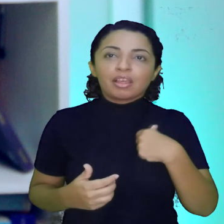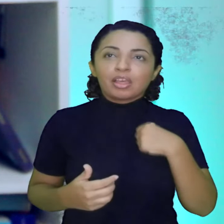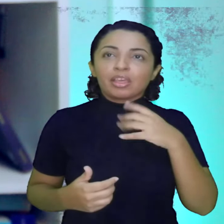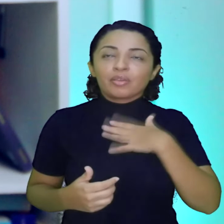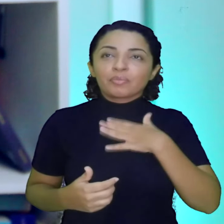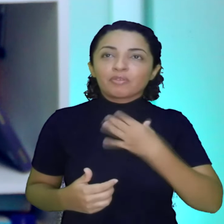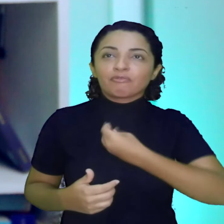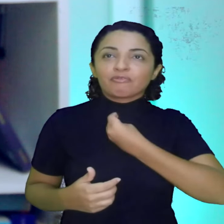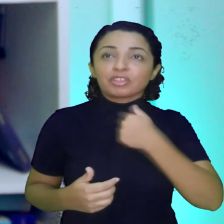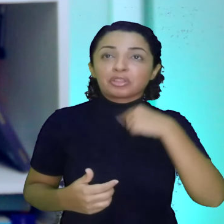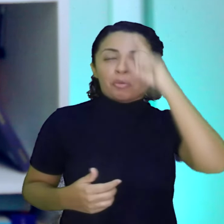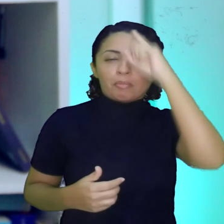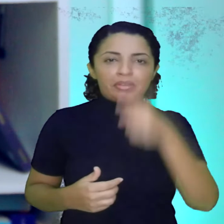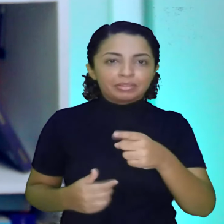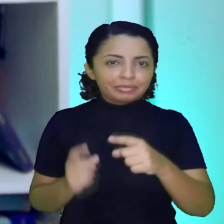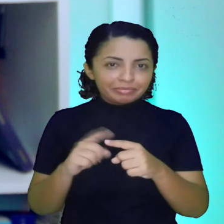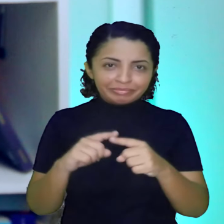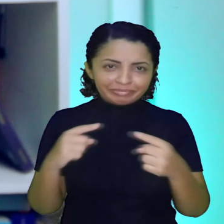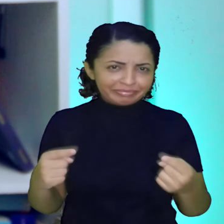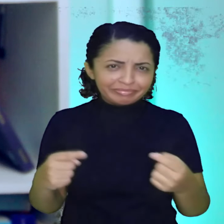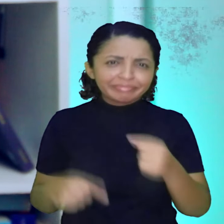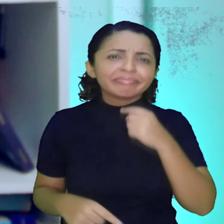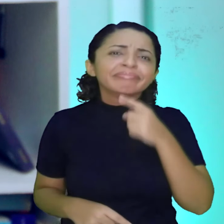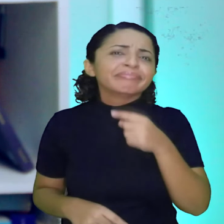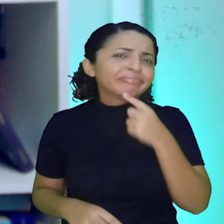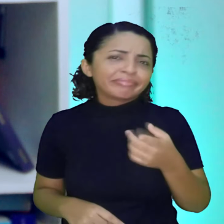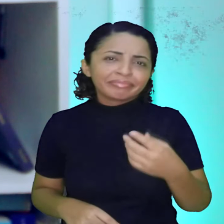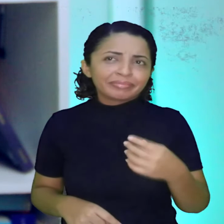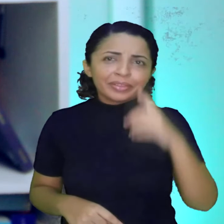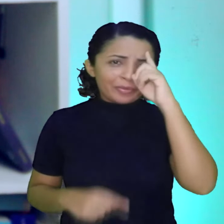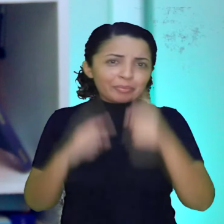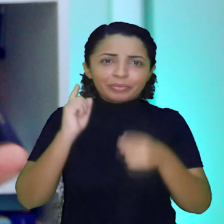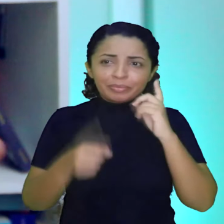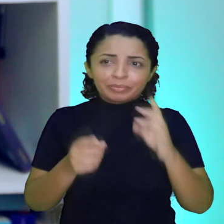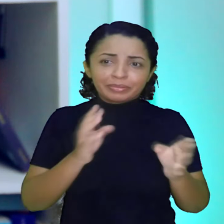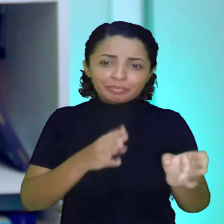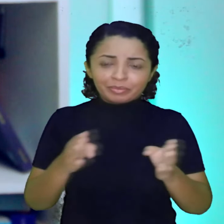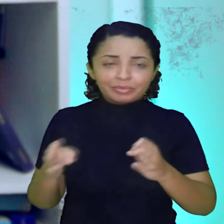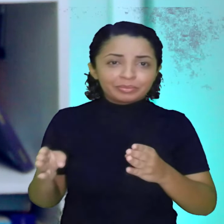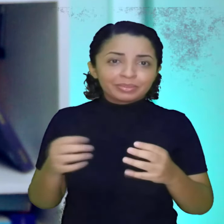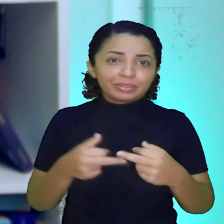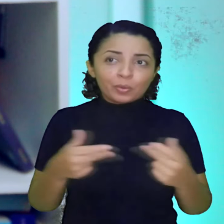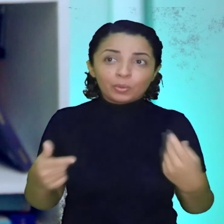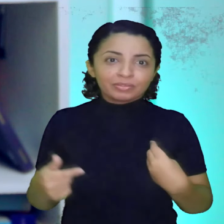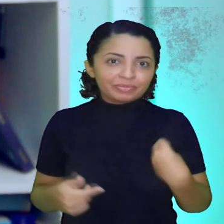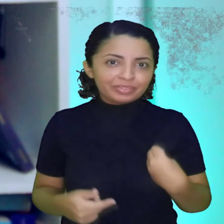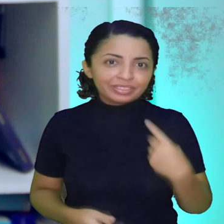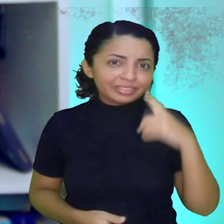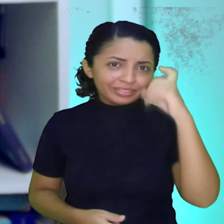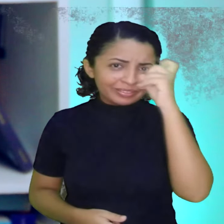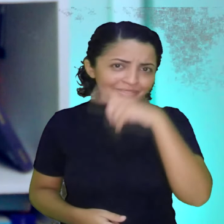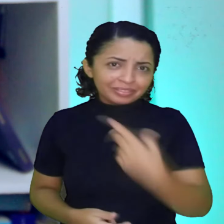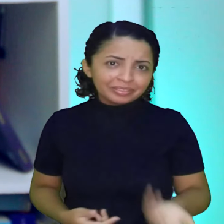do meu destino. Só que na realidade ela não consegue ser senhora do destino dela, porque é difícil. É difícil pessoas que não